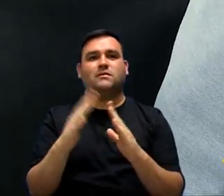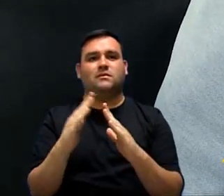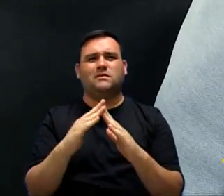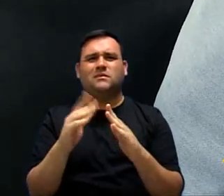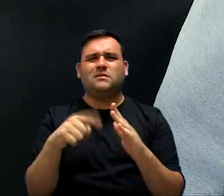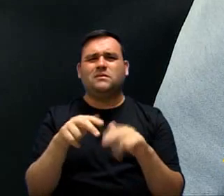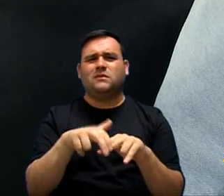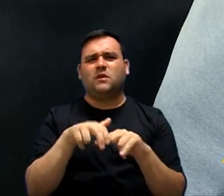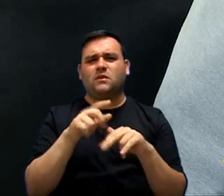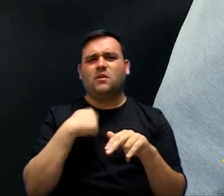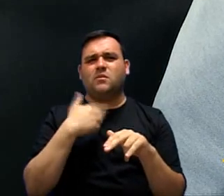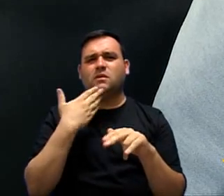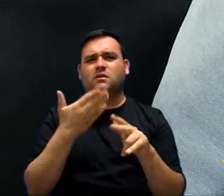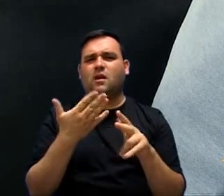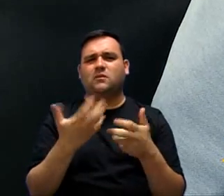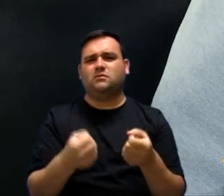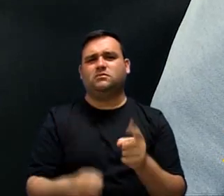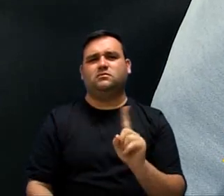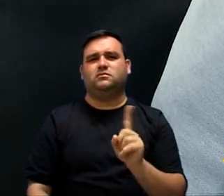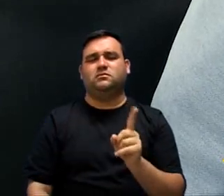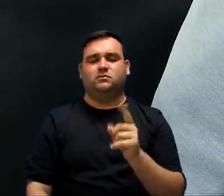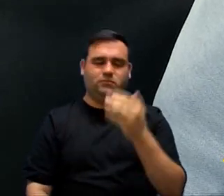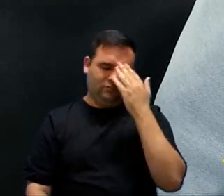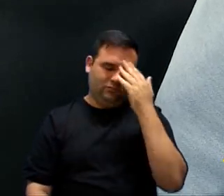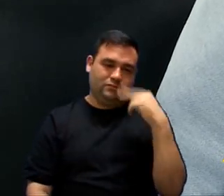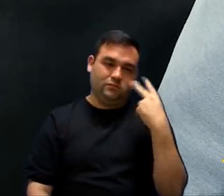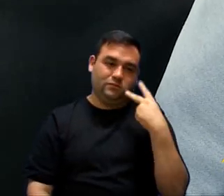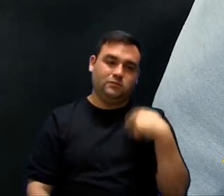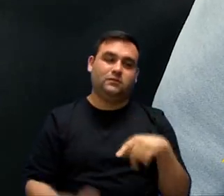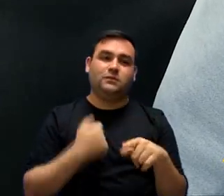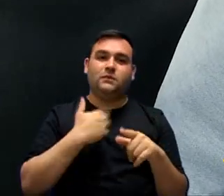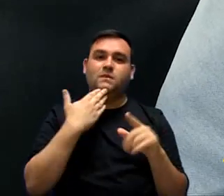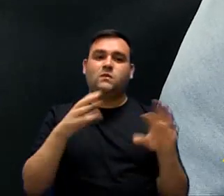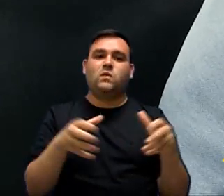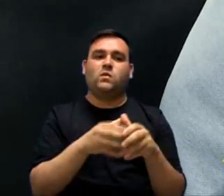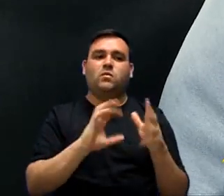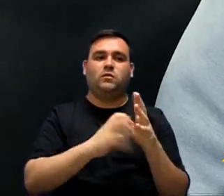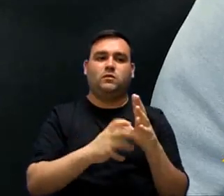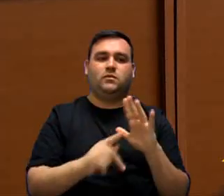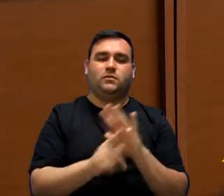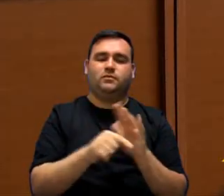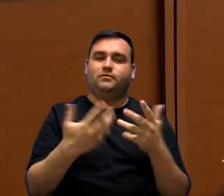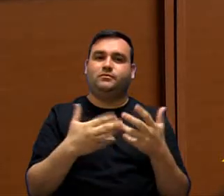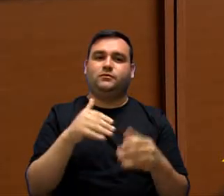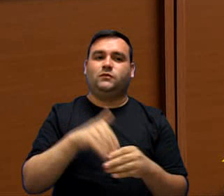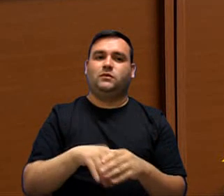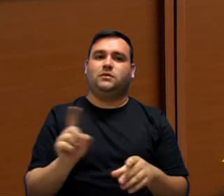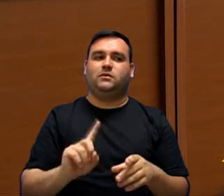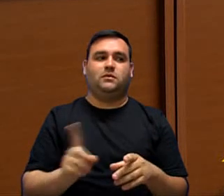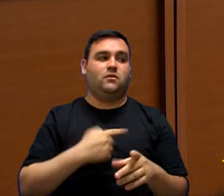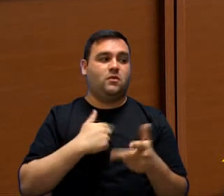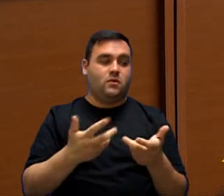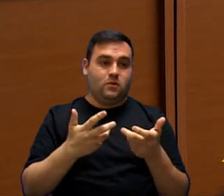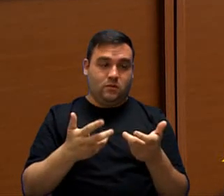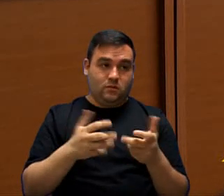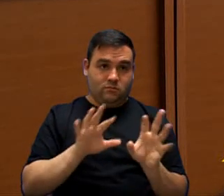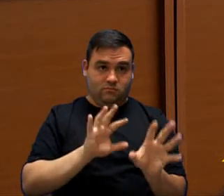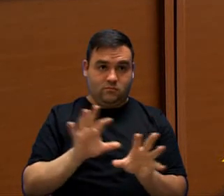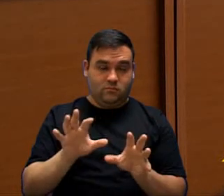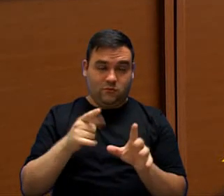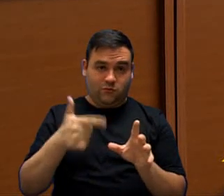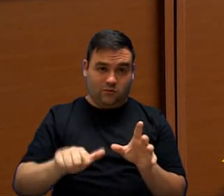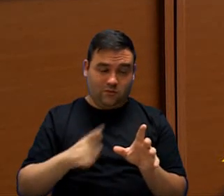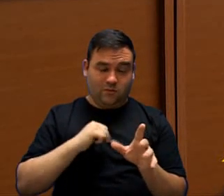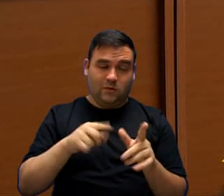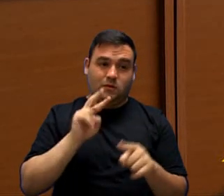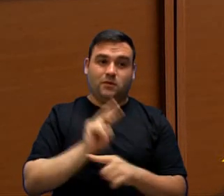nesse sentido, por isso que o meu voto é não. Obrigado, vereador Martinez. Eu peço à bancada que vote não. É claro que eu quero, mais